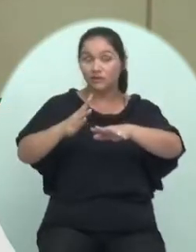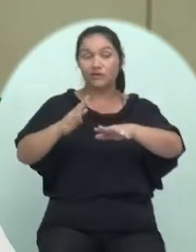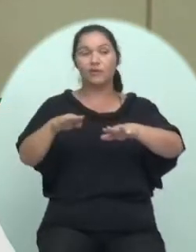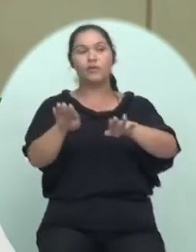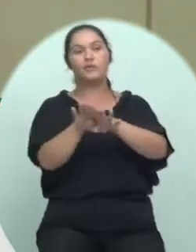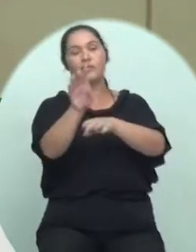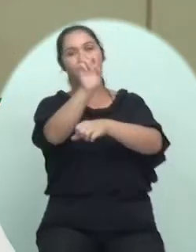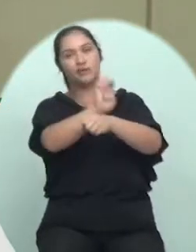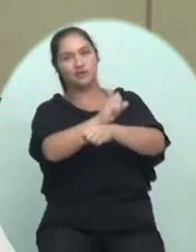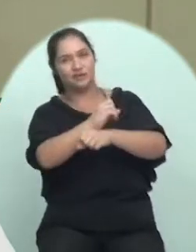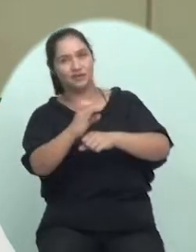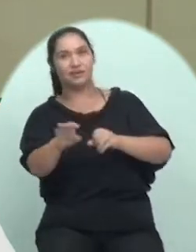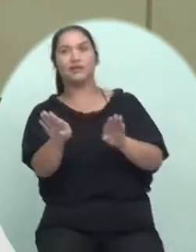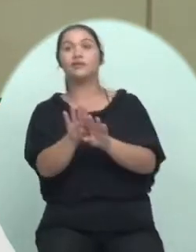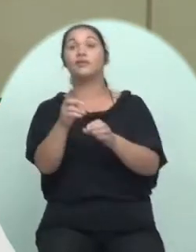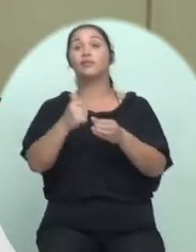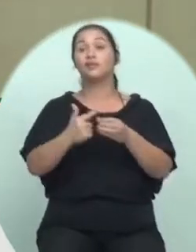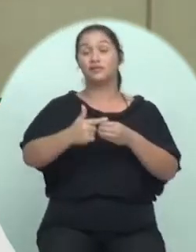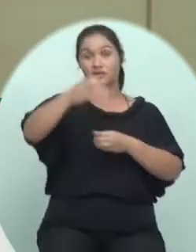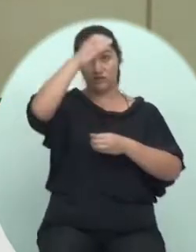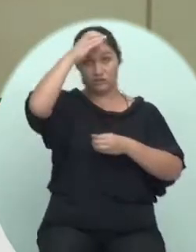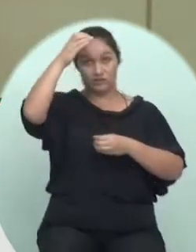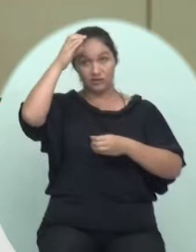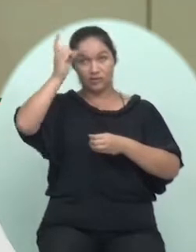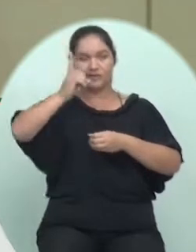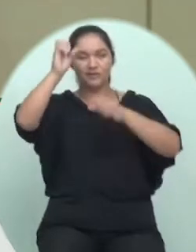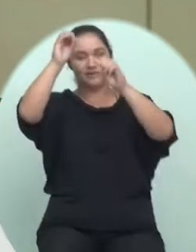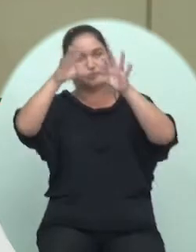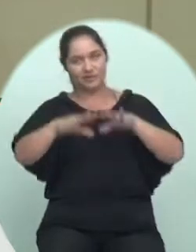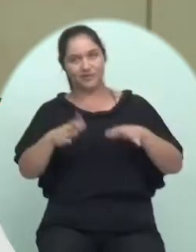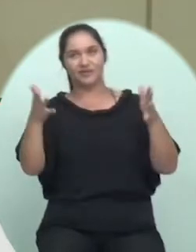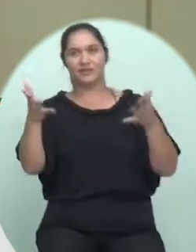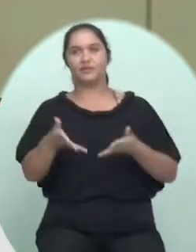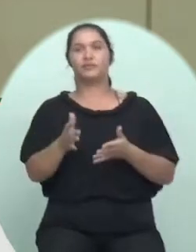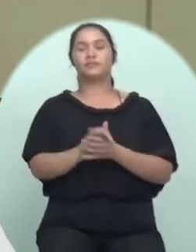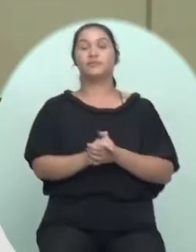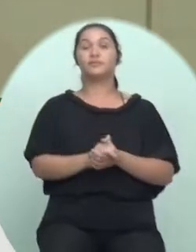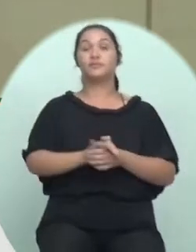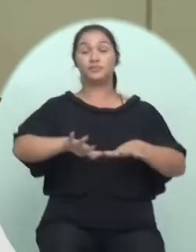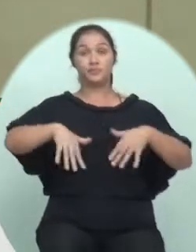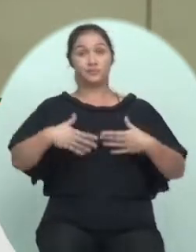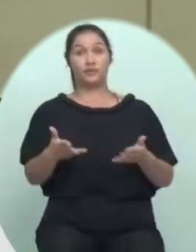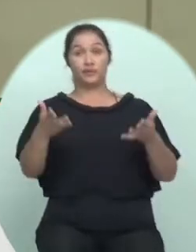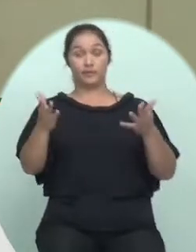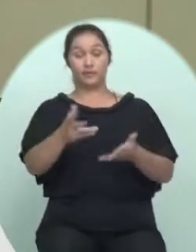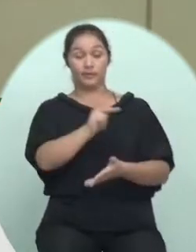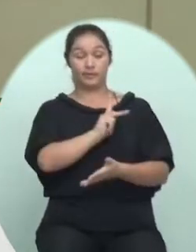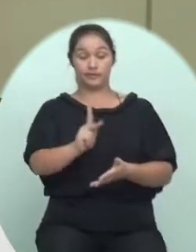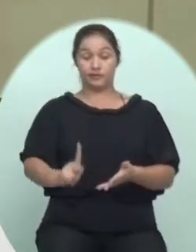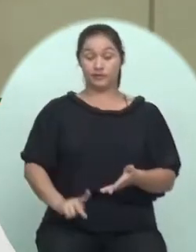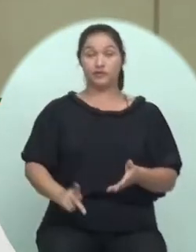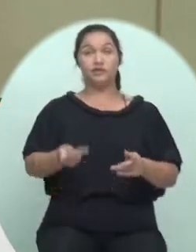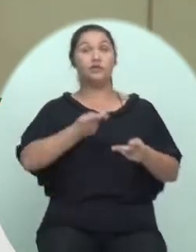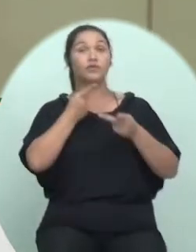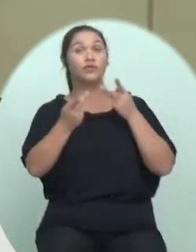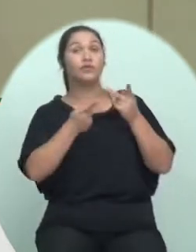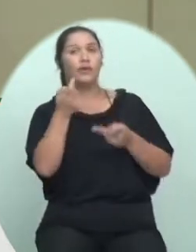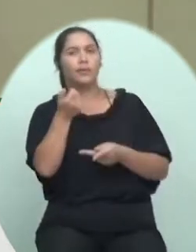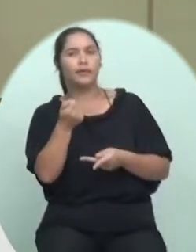a nossa cidade de Criciúma. Venho também, senhor presidente, falar um pouquinho.